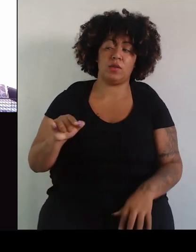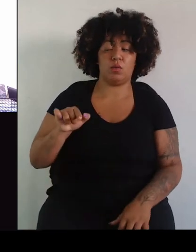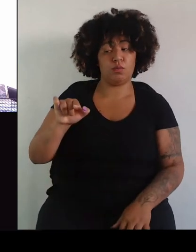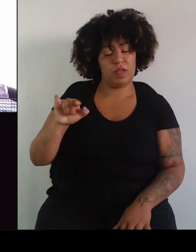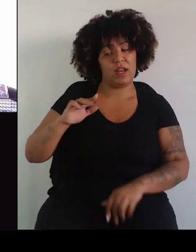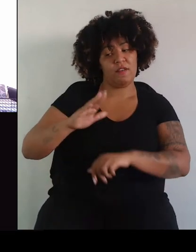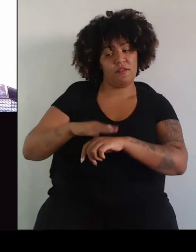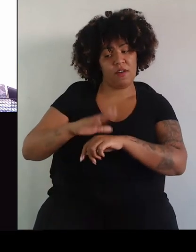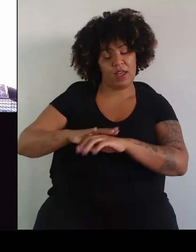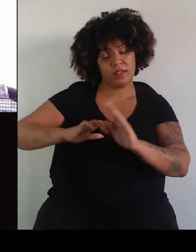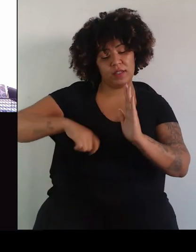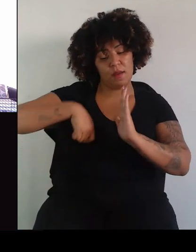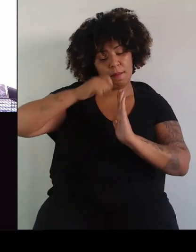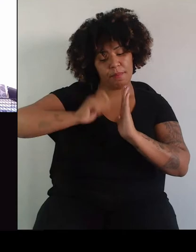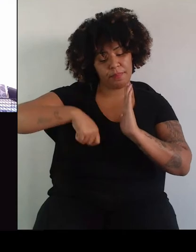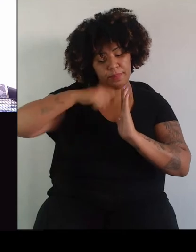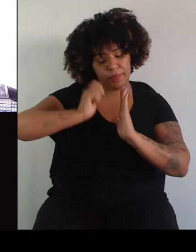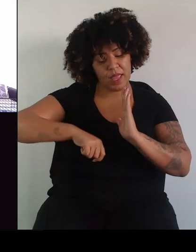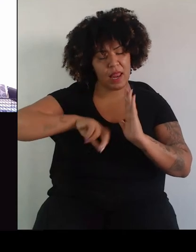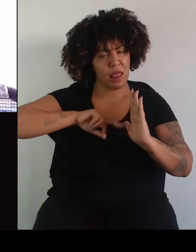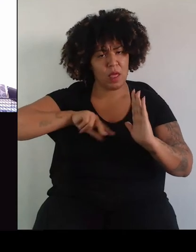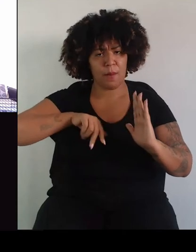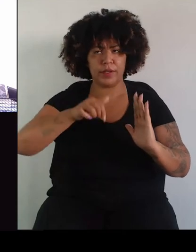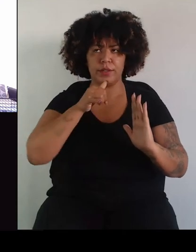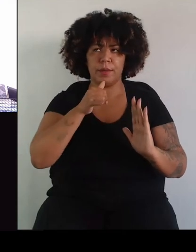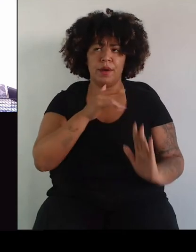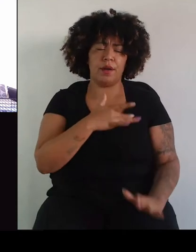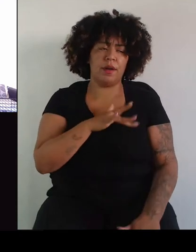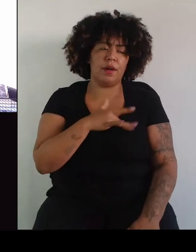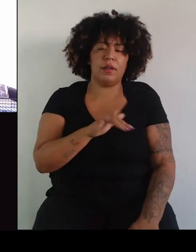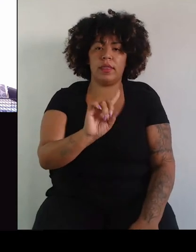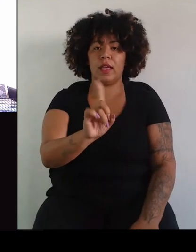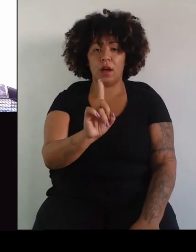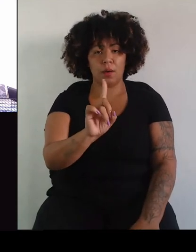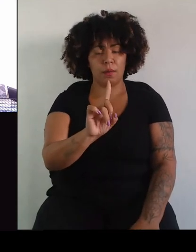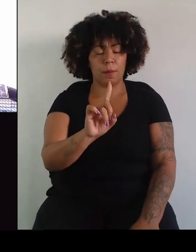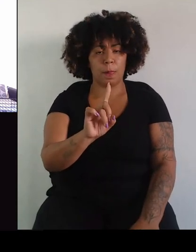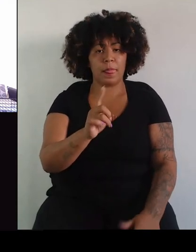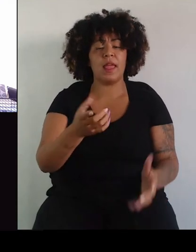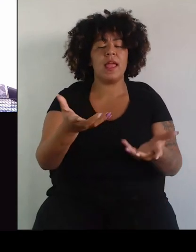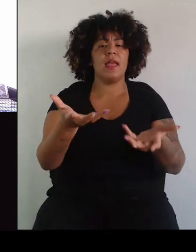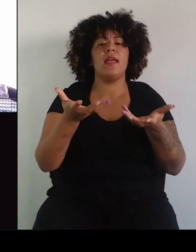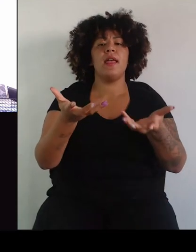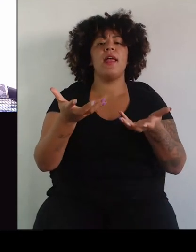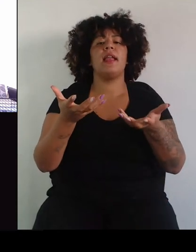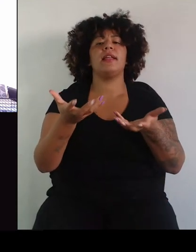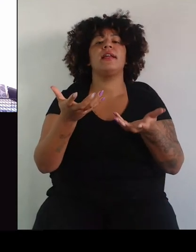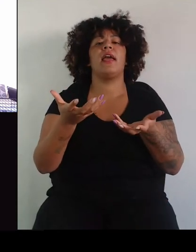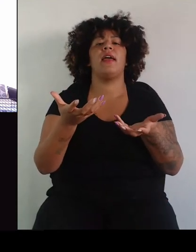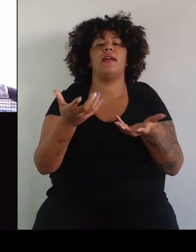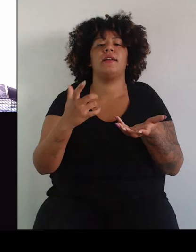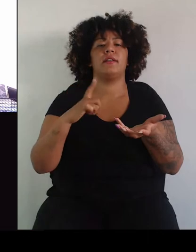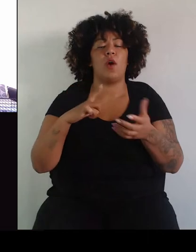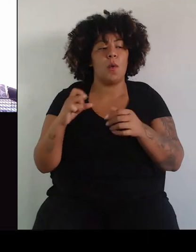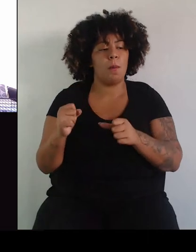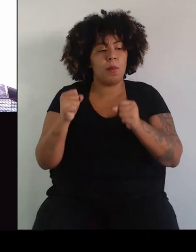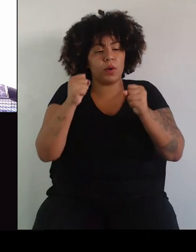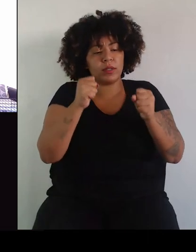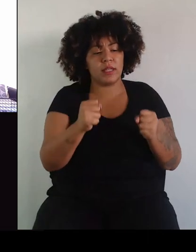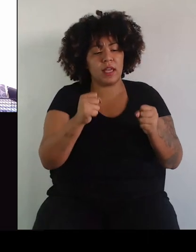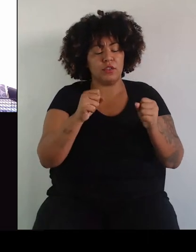ele não se põe como vítima ele tem aquela vontade de poder o